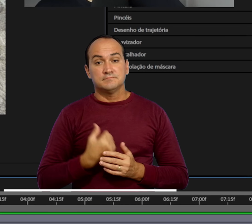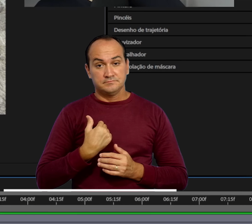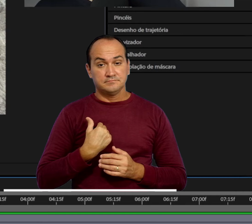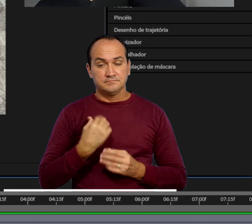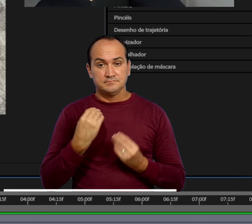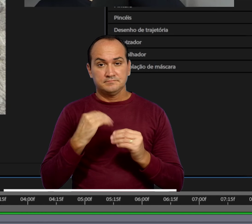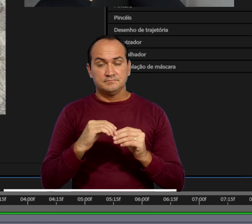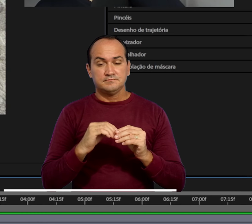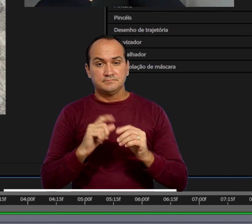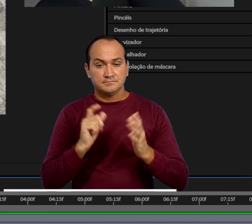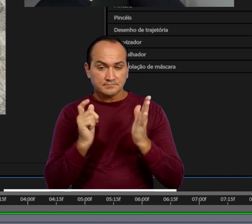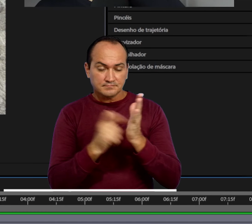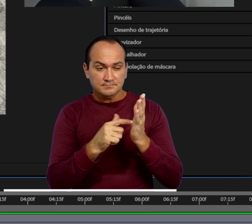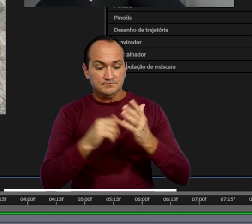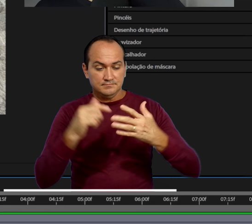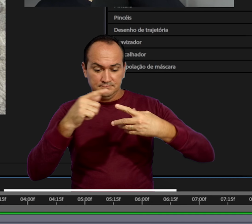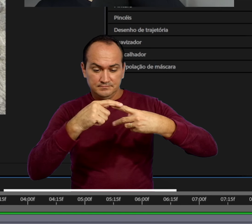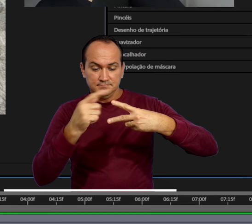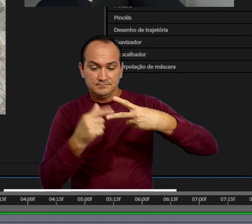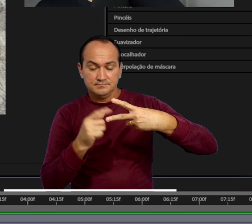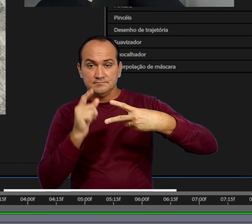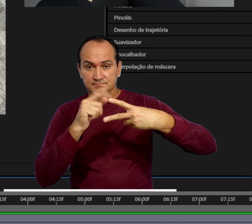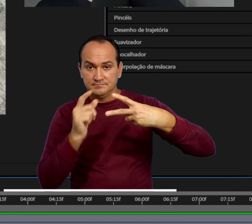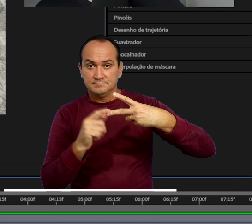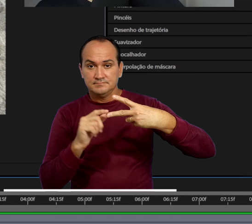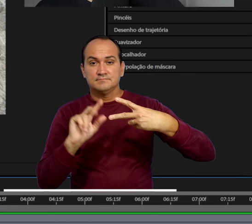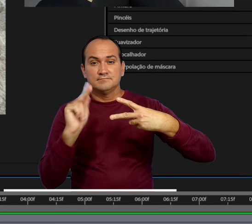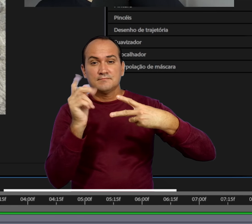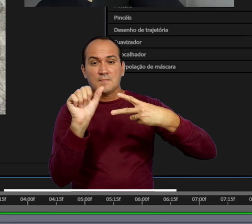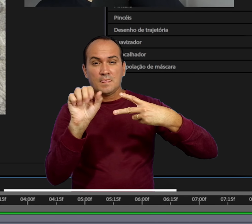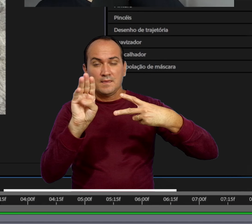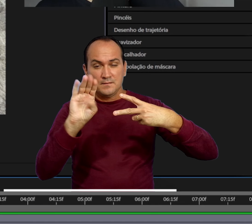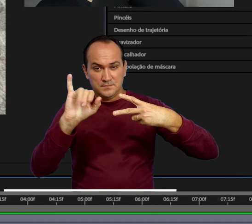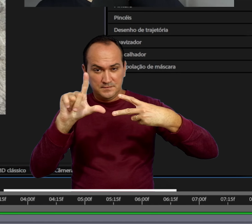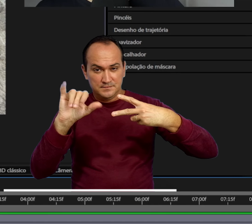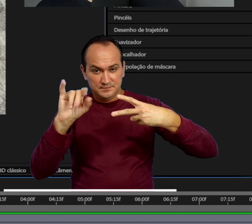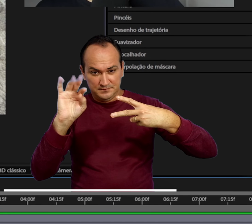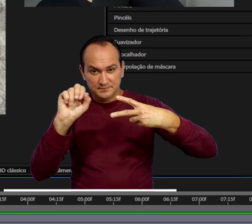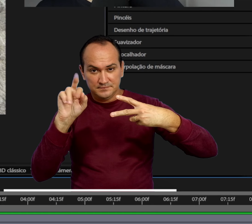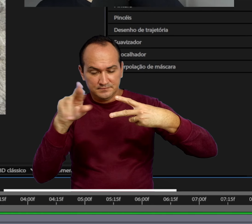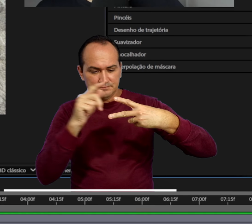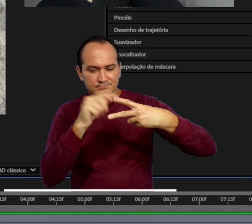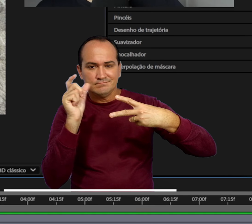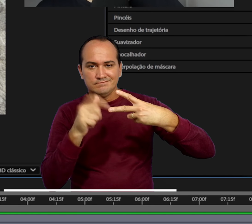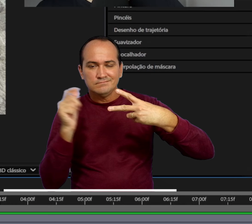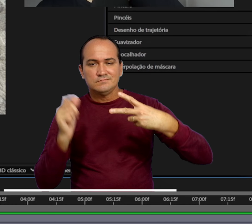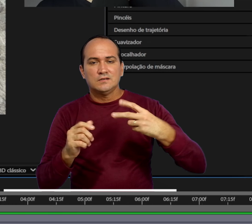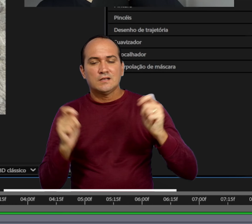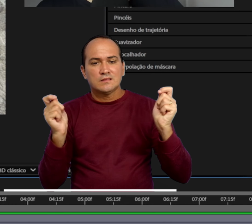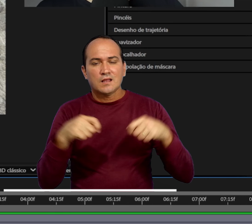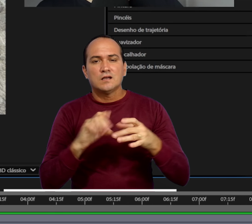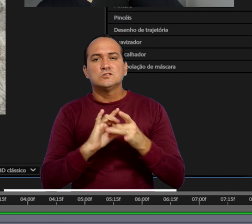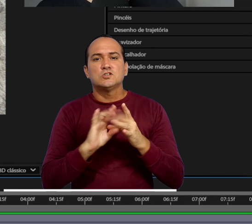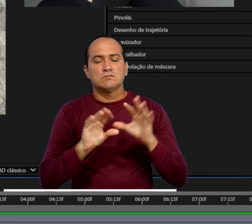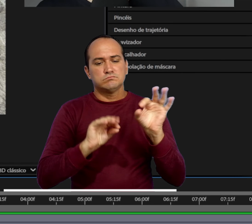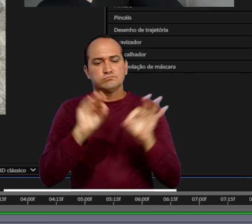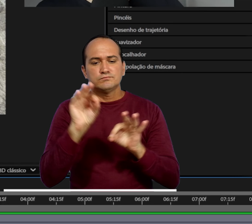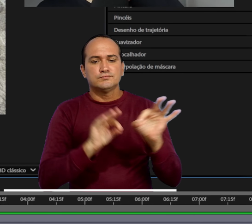tá? Eu vou habilitar essas duas camadas aqui com esse cubinho, e isso vai permitir que eu